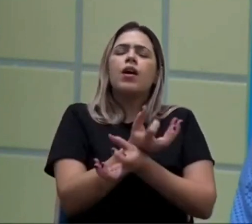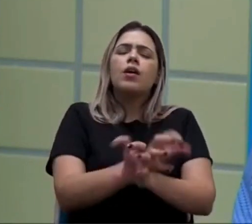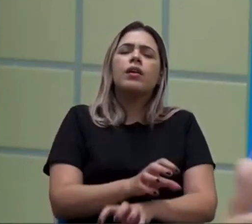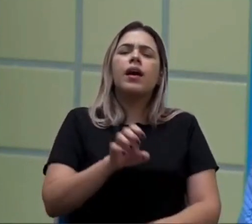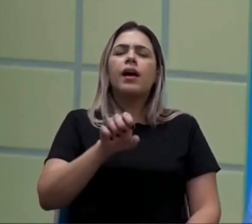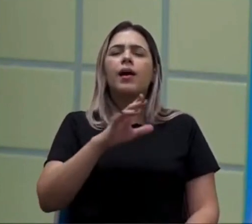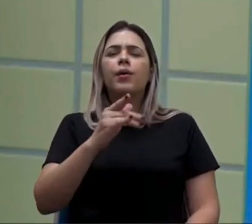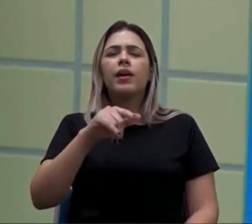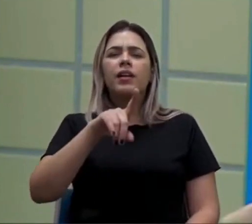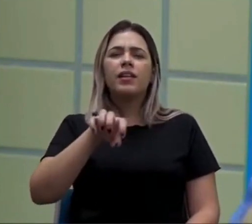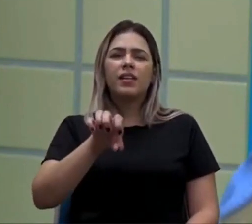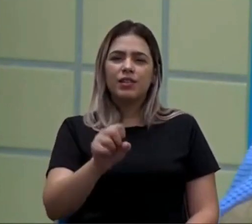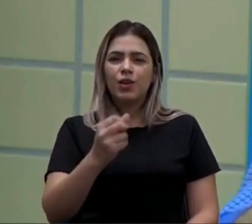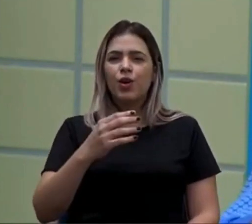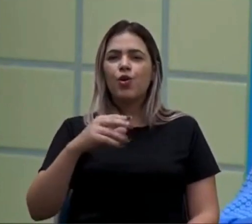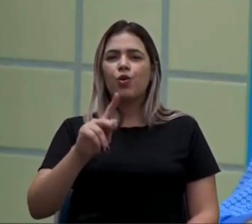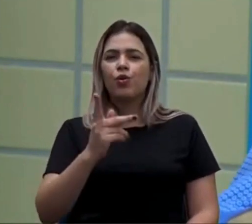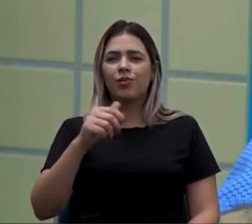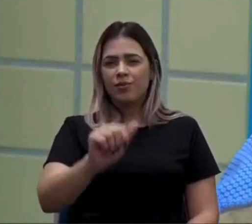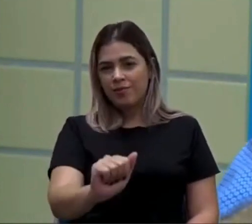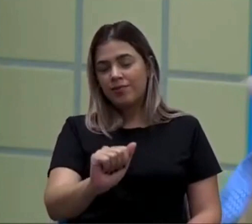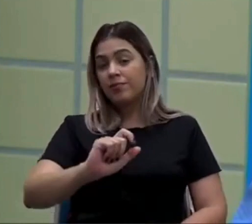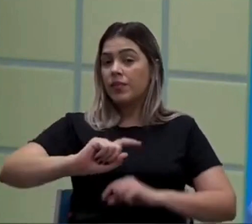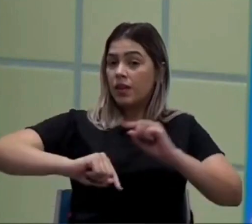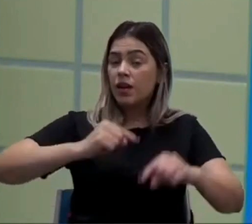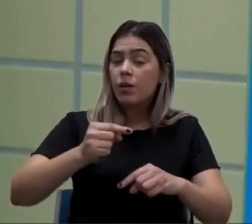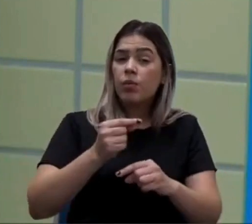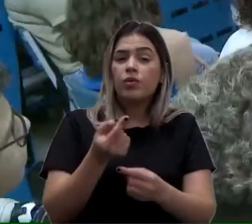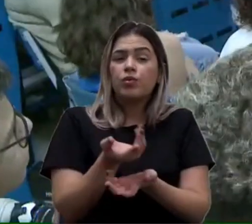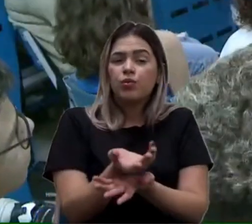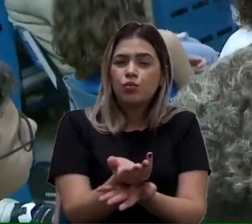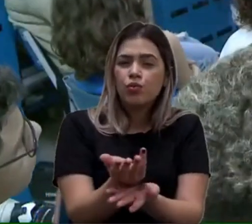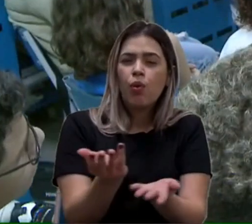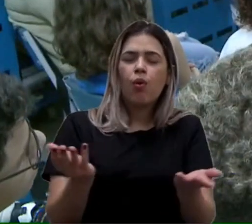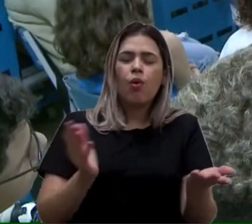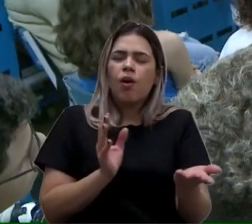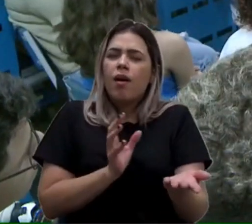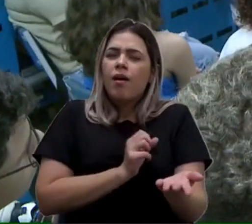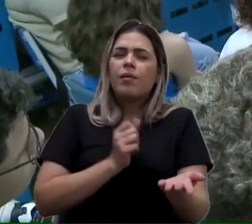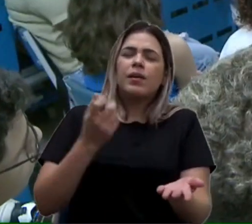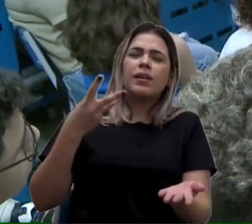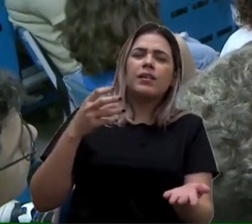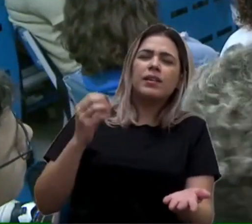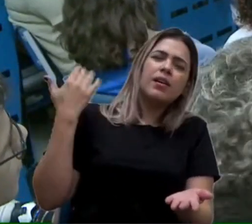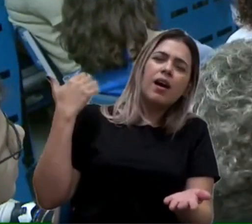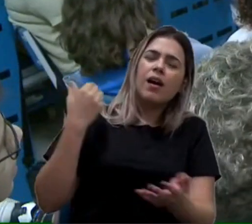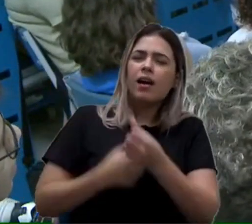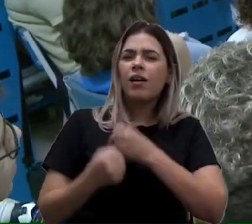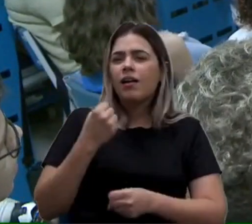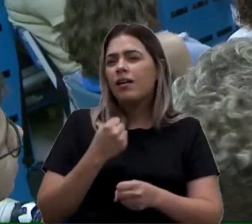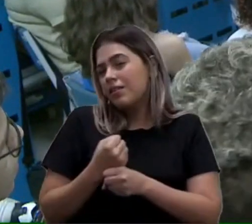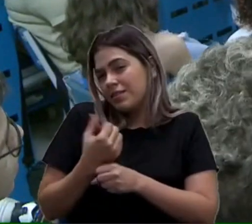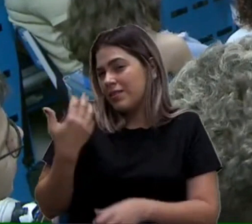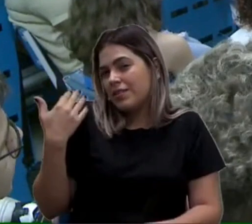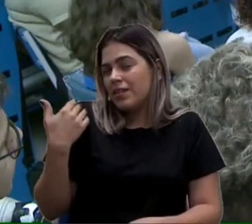depois a gente tem todo todo o romance de 30 não é de grandes autores